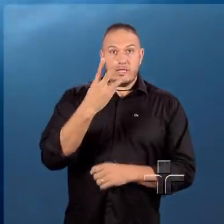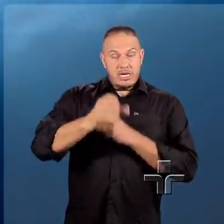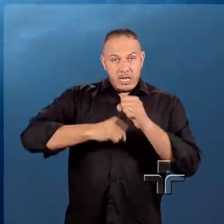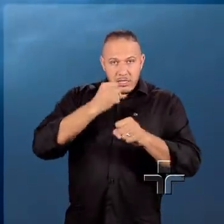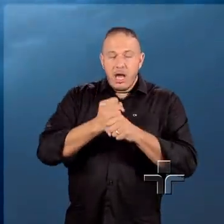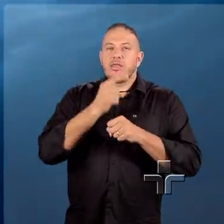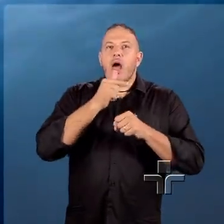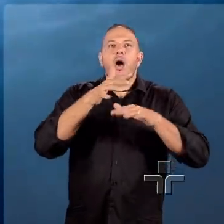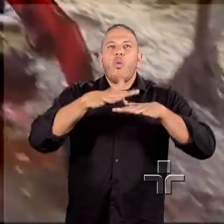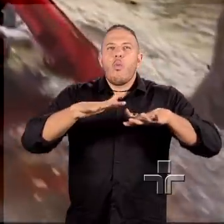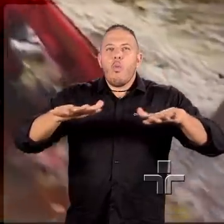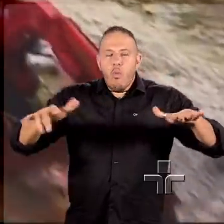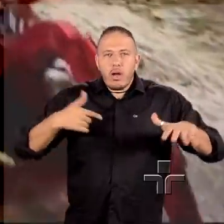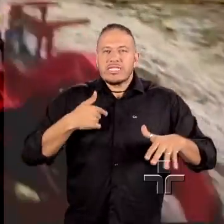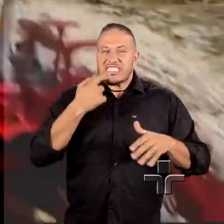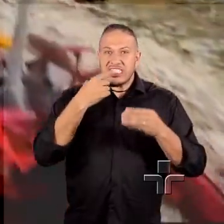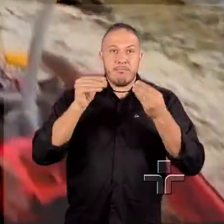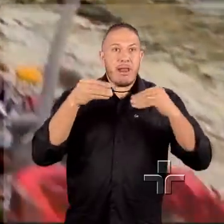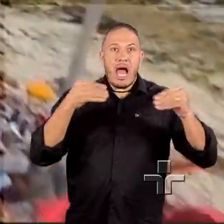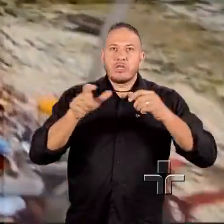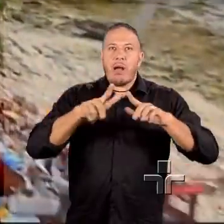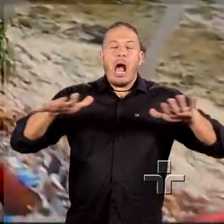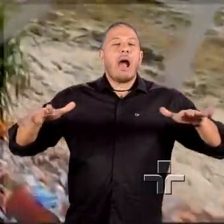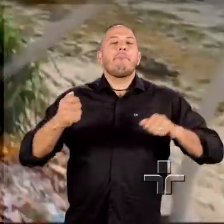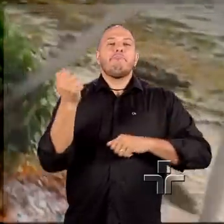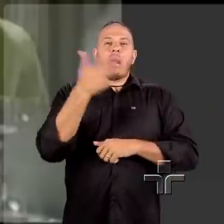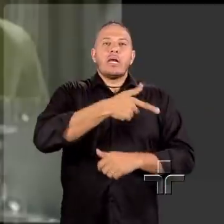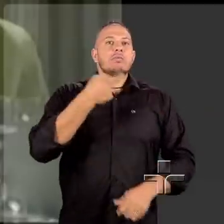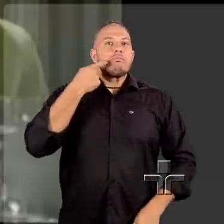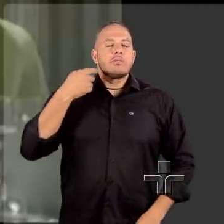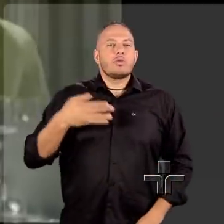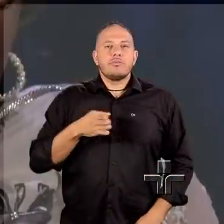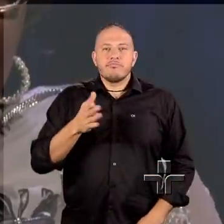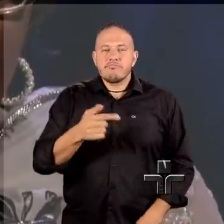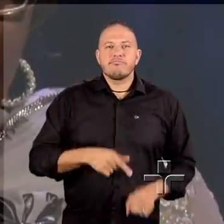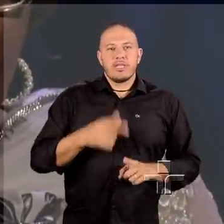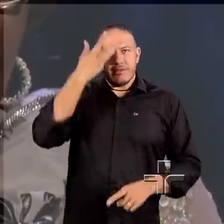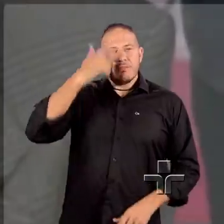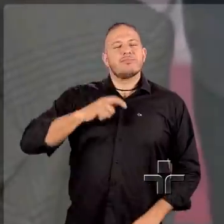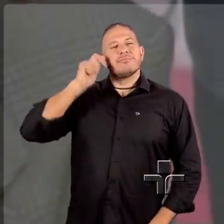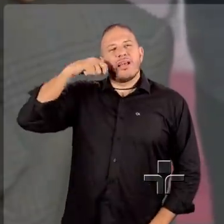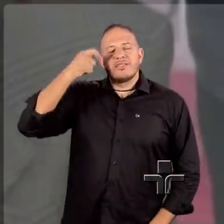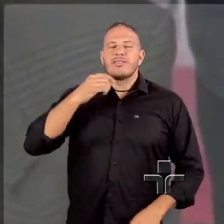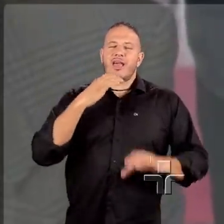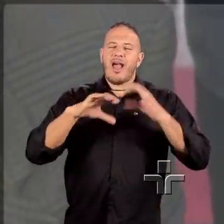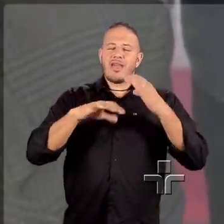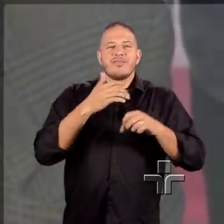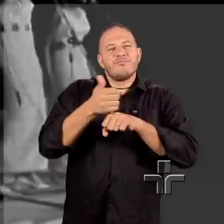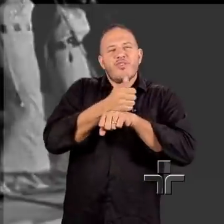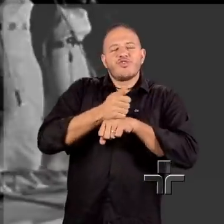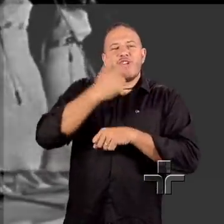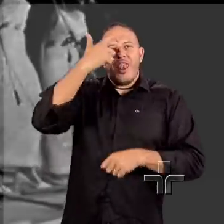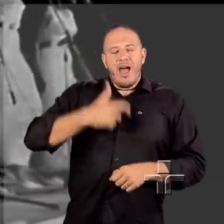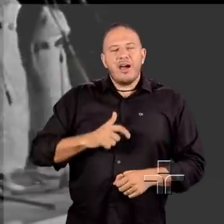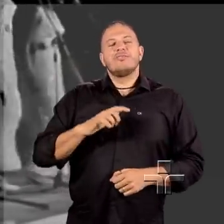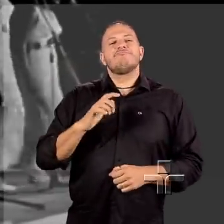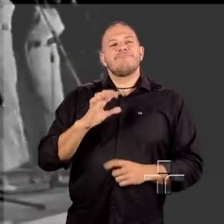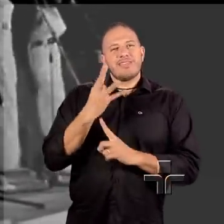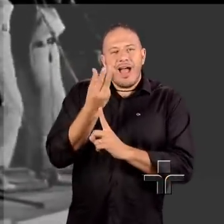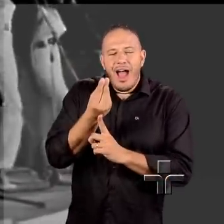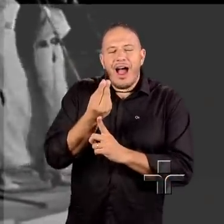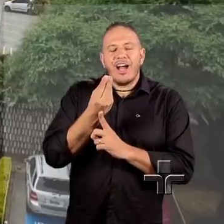os oceanos terão mais plástico do que peixes. Artistas, cantores e profissionais da arte que vão